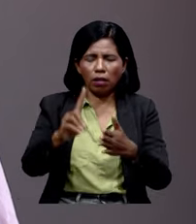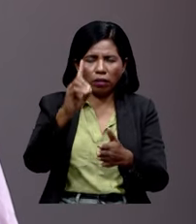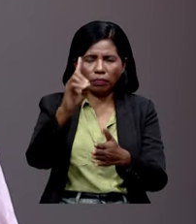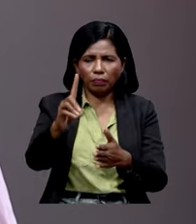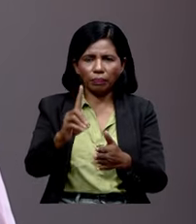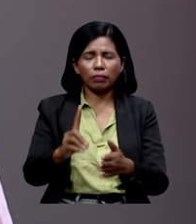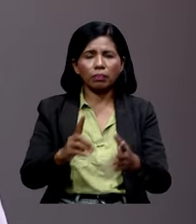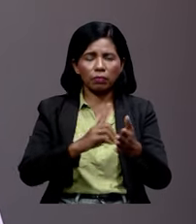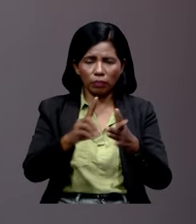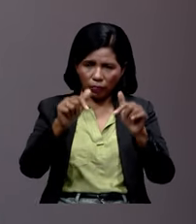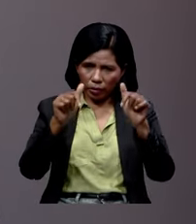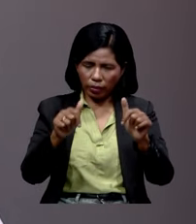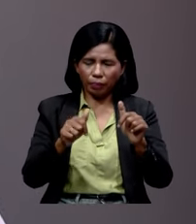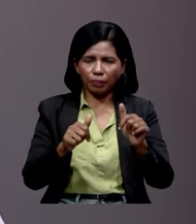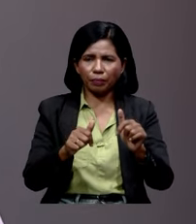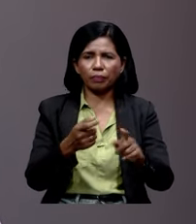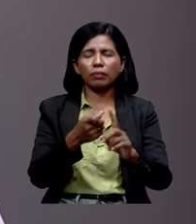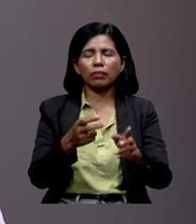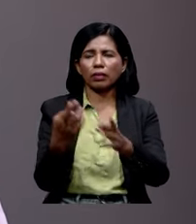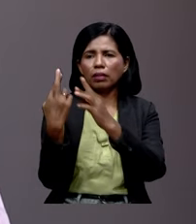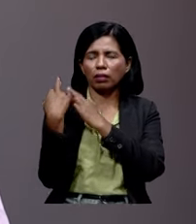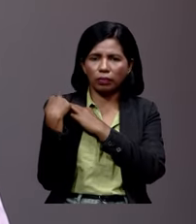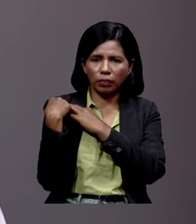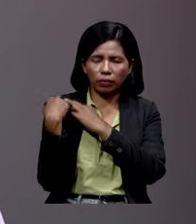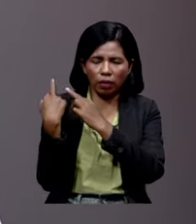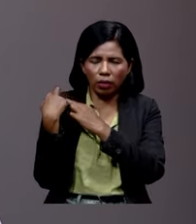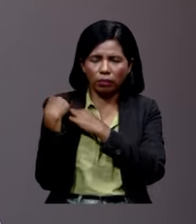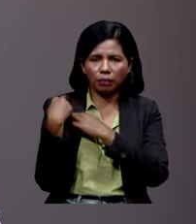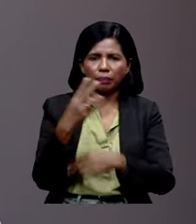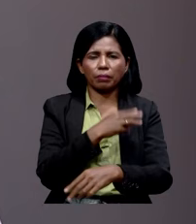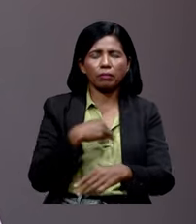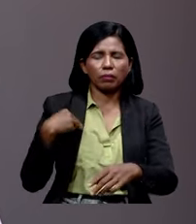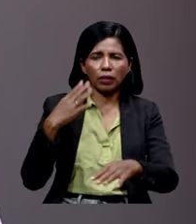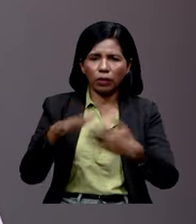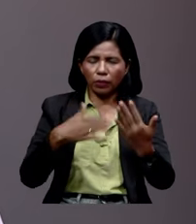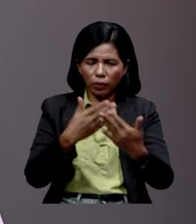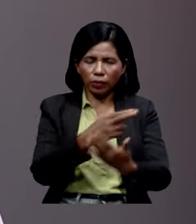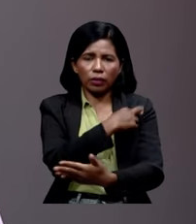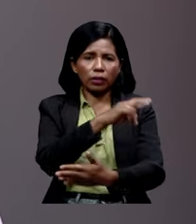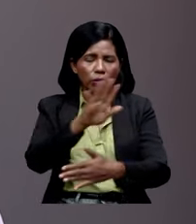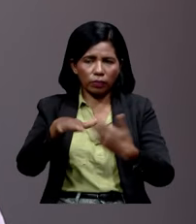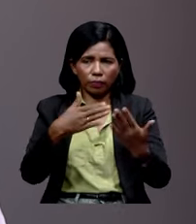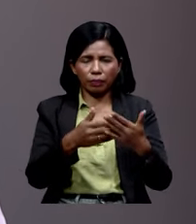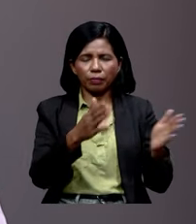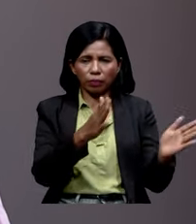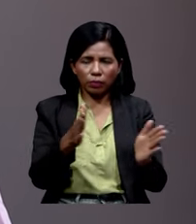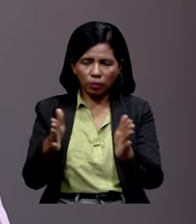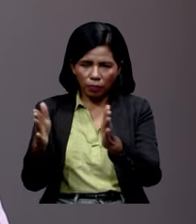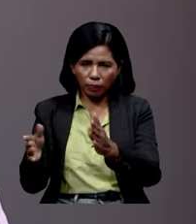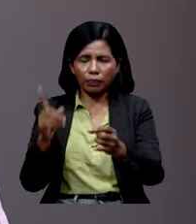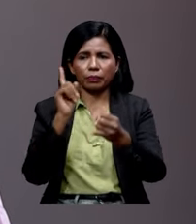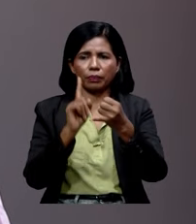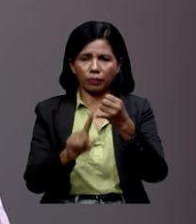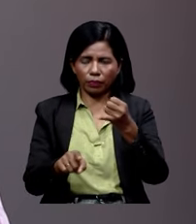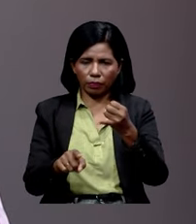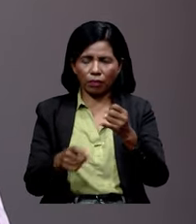semana ida né, você responde. Responsável religioso será o todo até ter cada e a processo final.